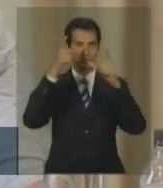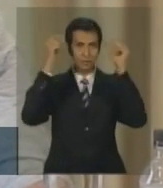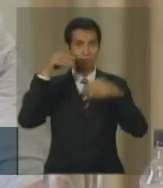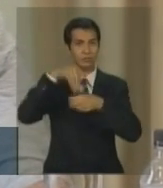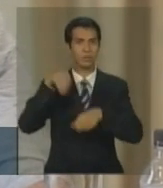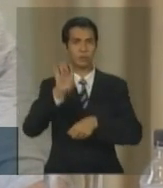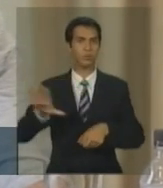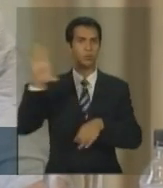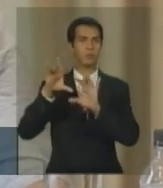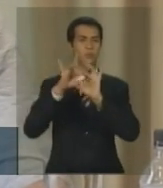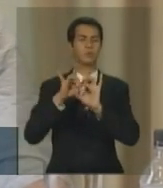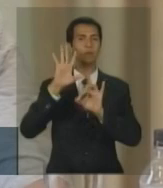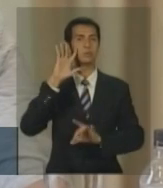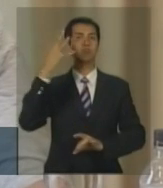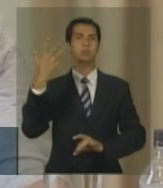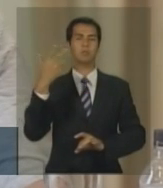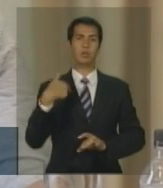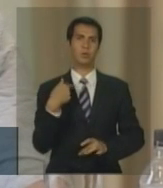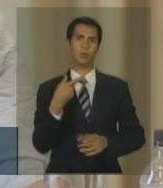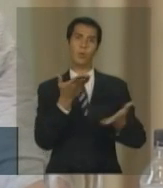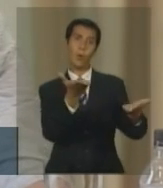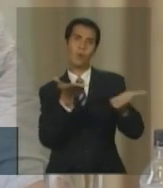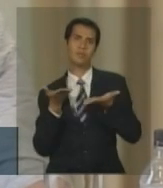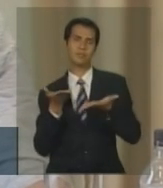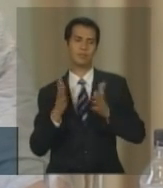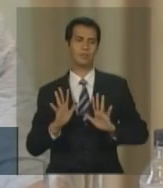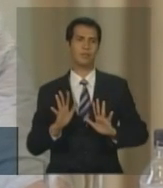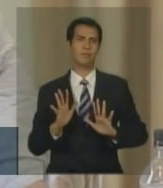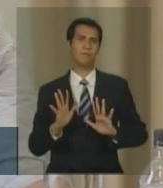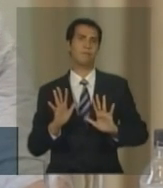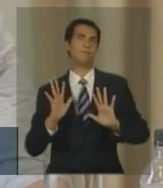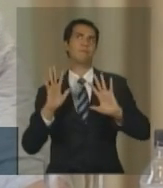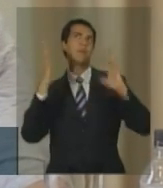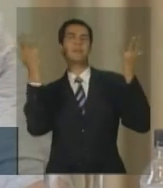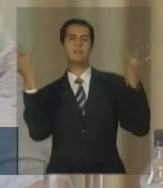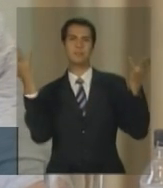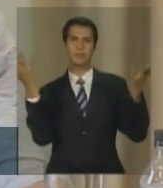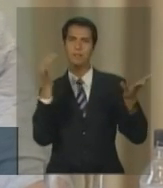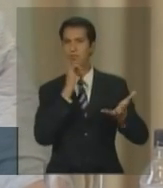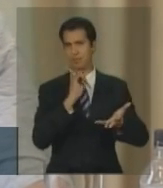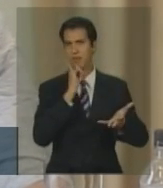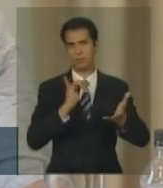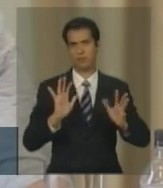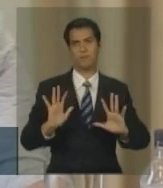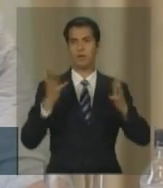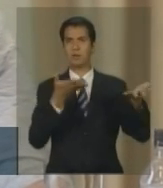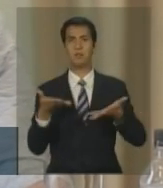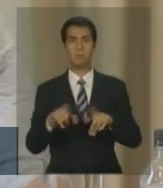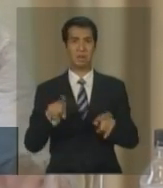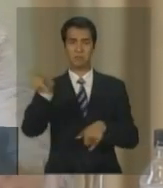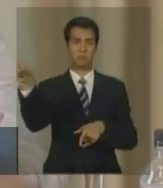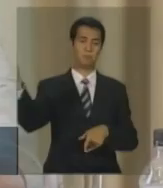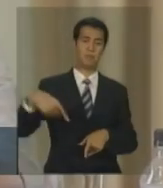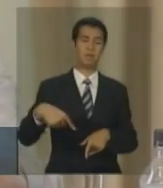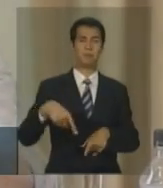Europeia. Eu não posso te convidar para uma festa de debutante e não deixar você comer o